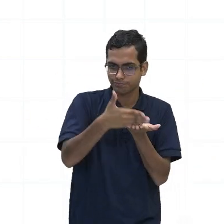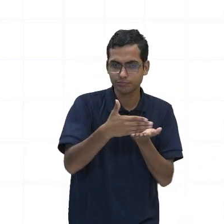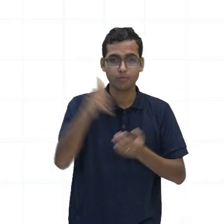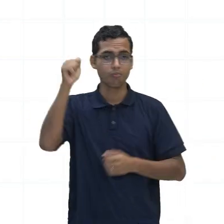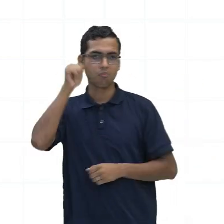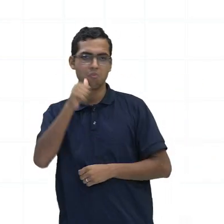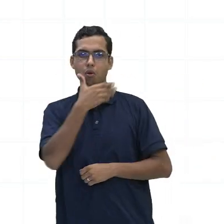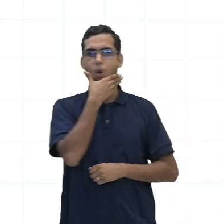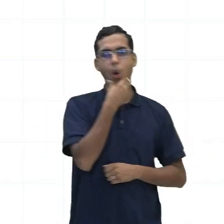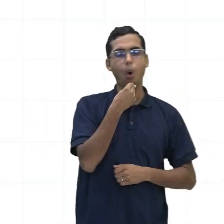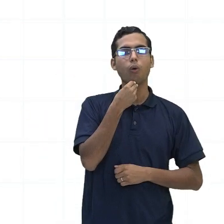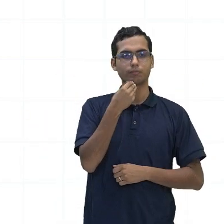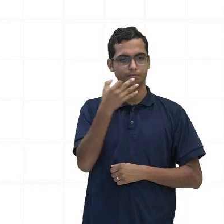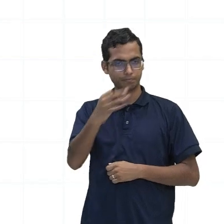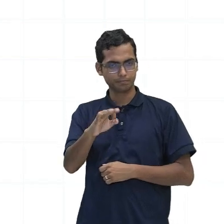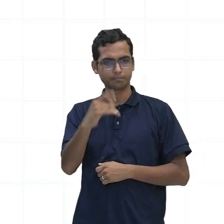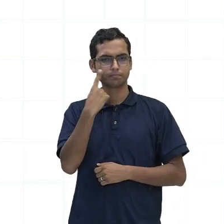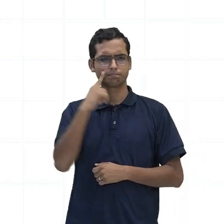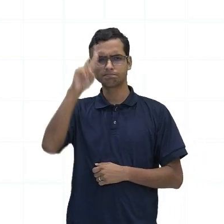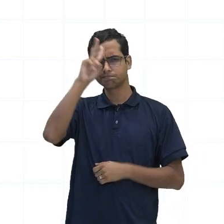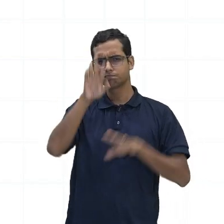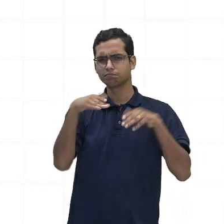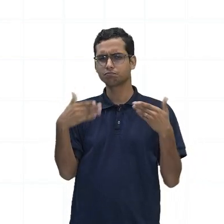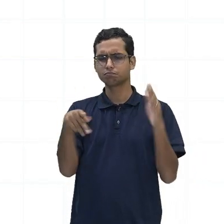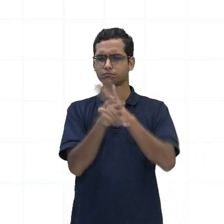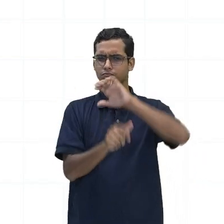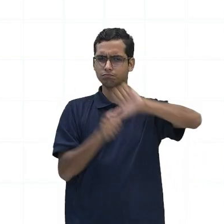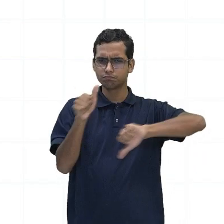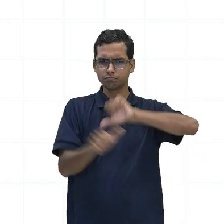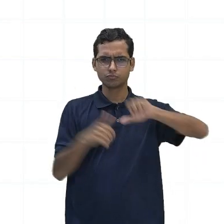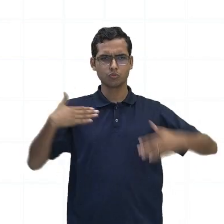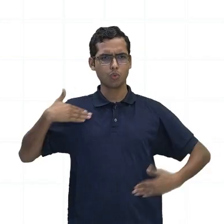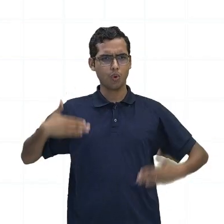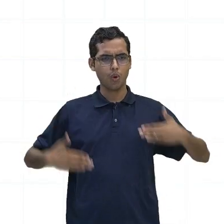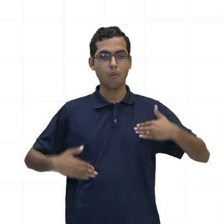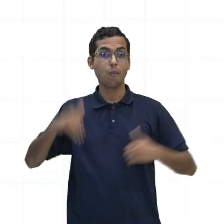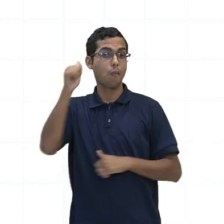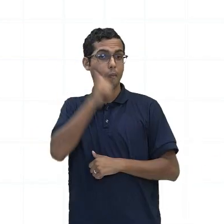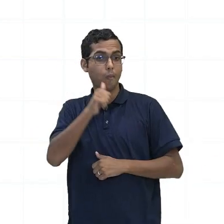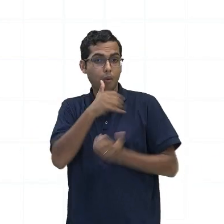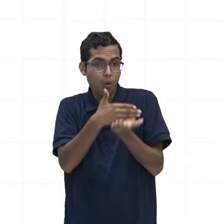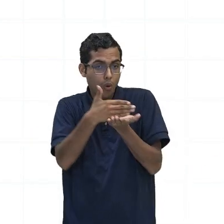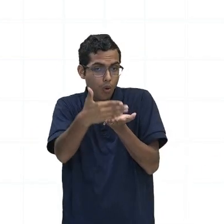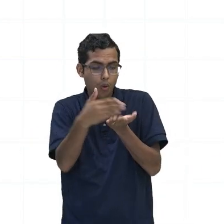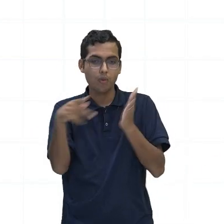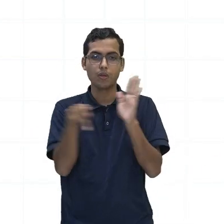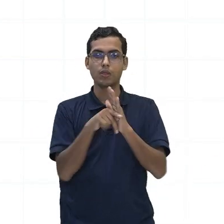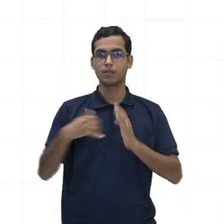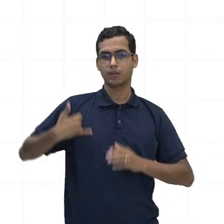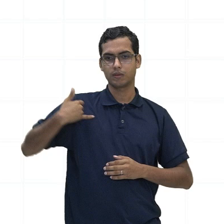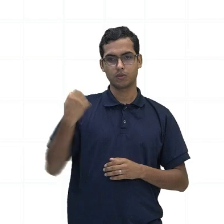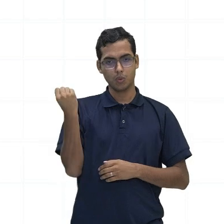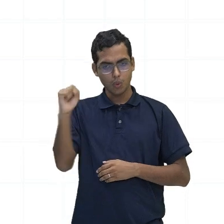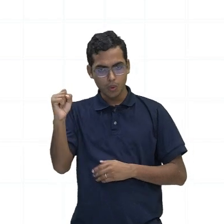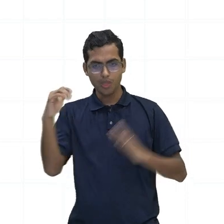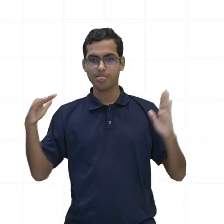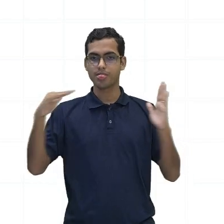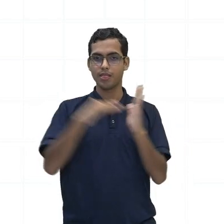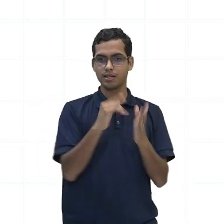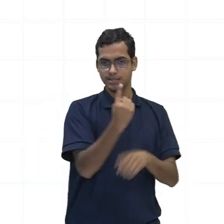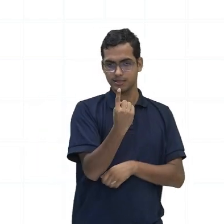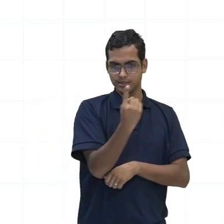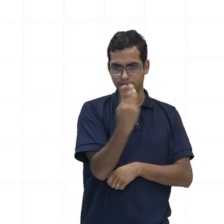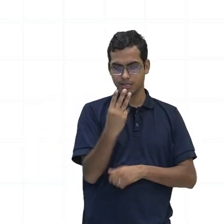são essas modificações, essas transformações? Então, nas meninas, a puberdade ela inicia ali entre os 8 e vai até os